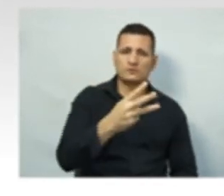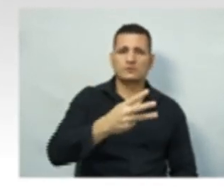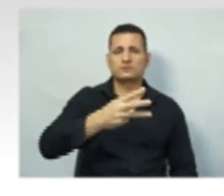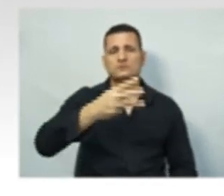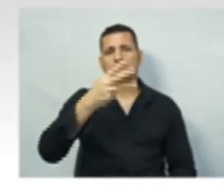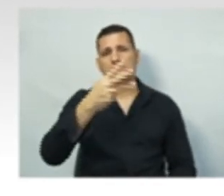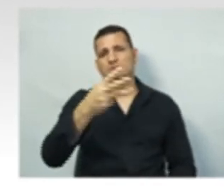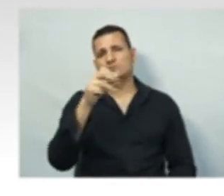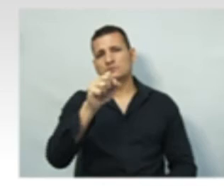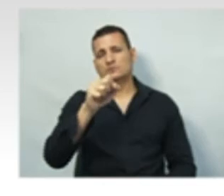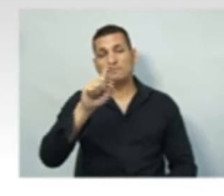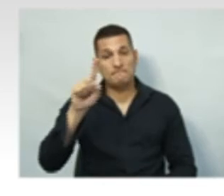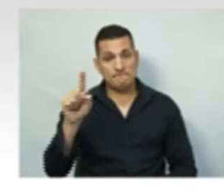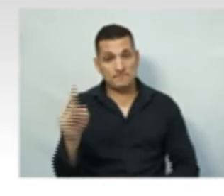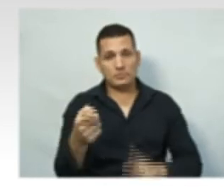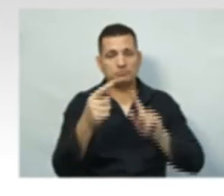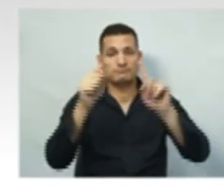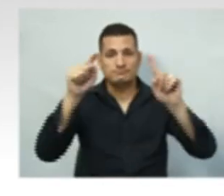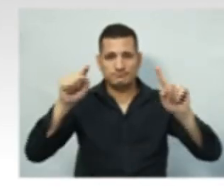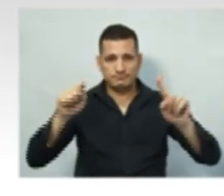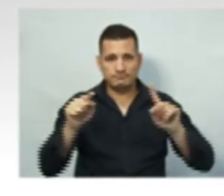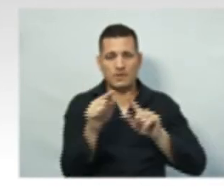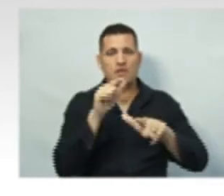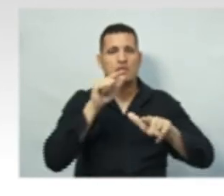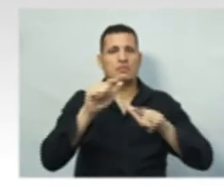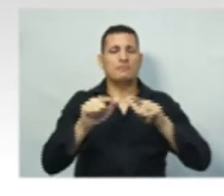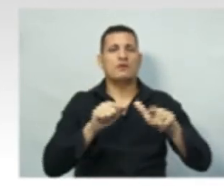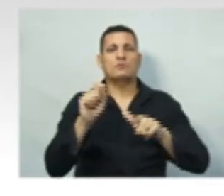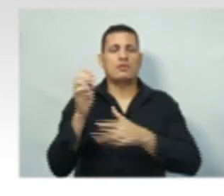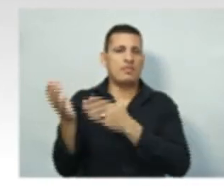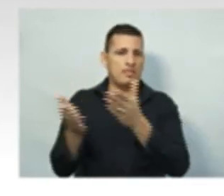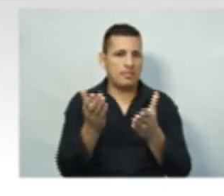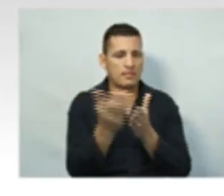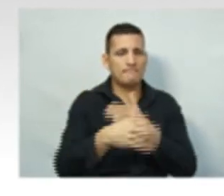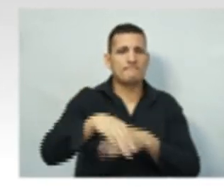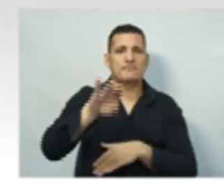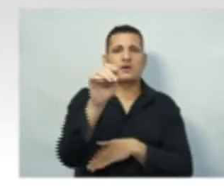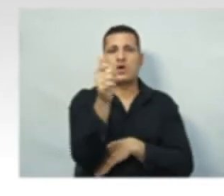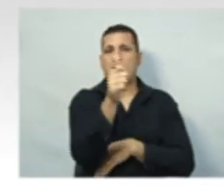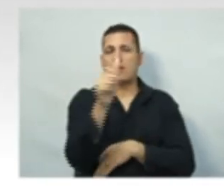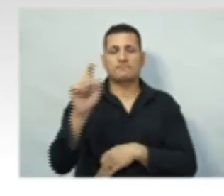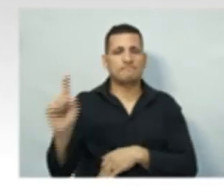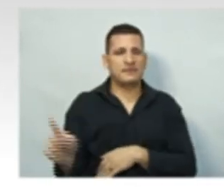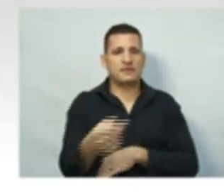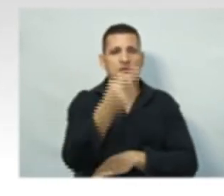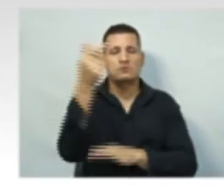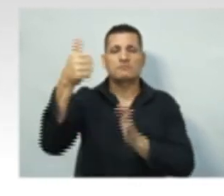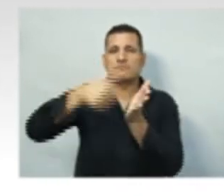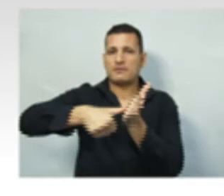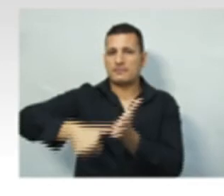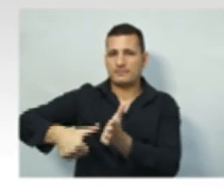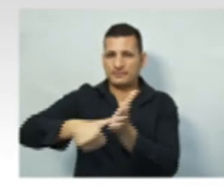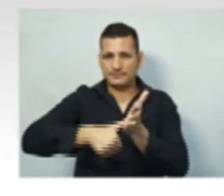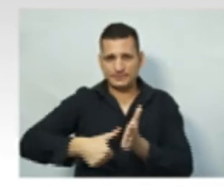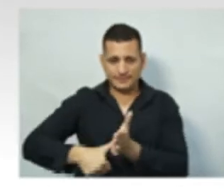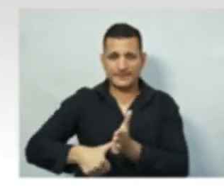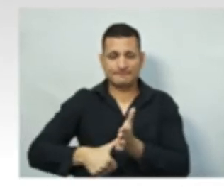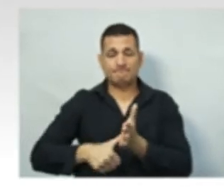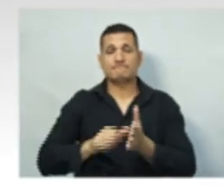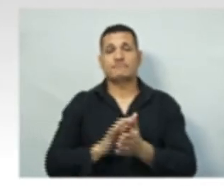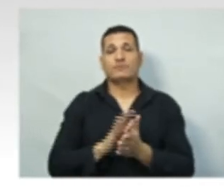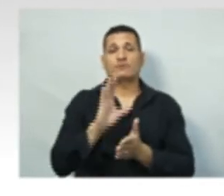mil funcionários trabalhando para atender mais de 11 milhões de associados. No final das contas,